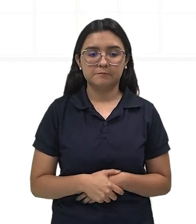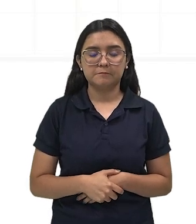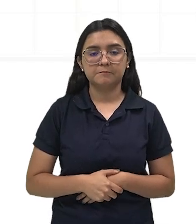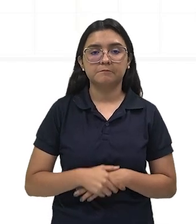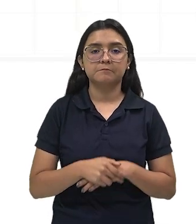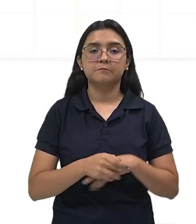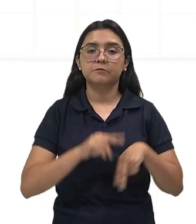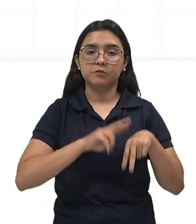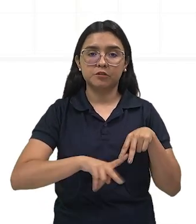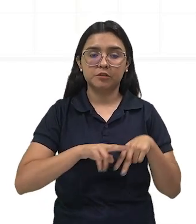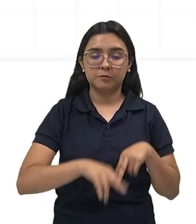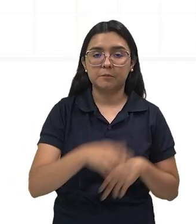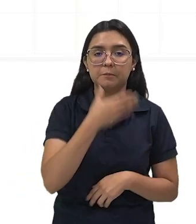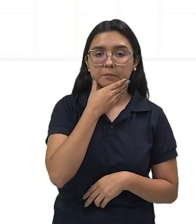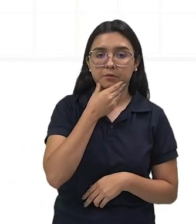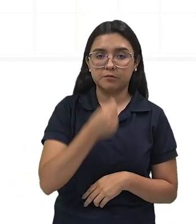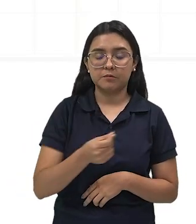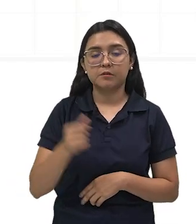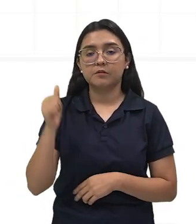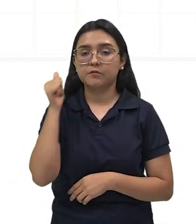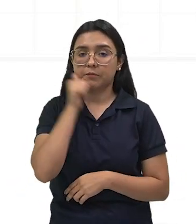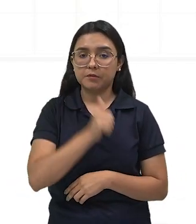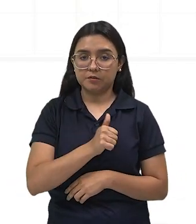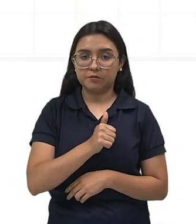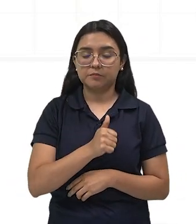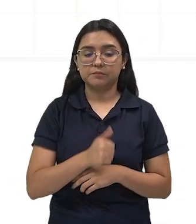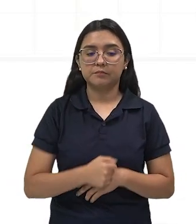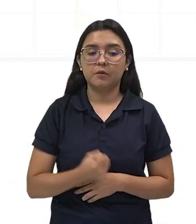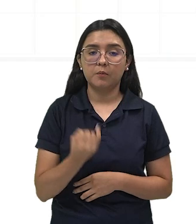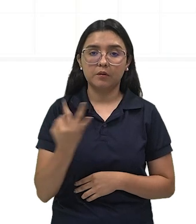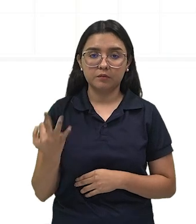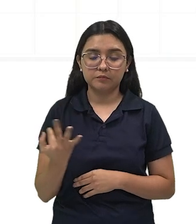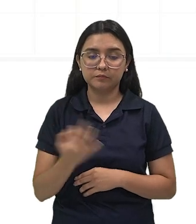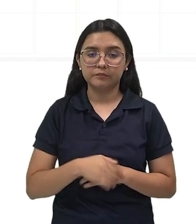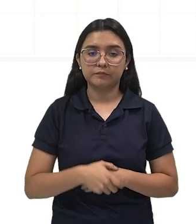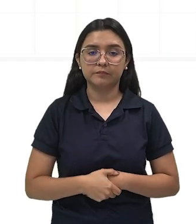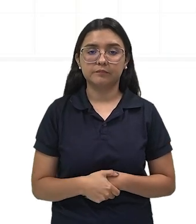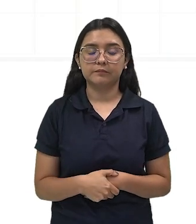sexo masculino, sexo feminino.